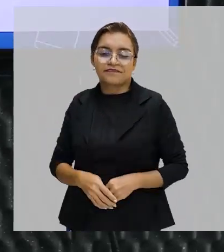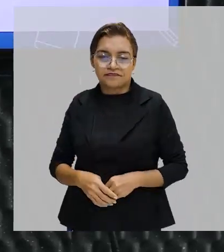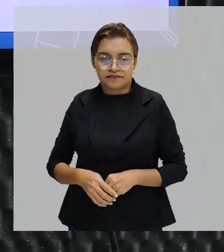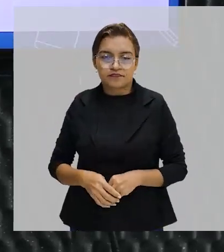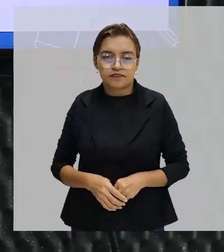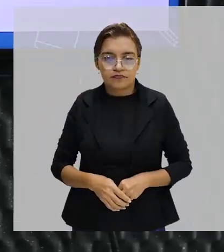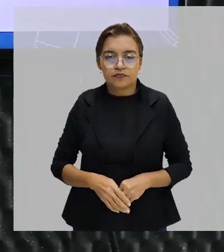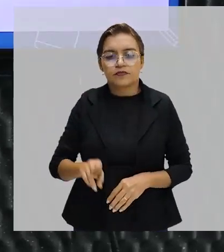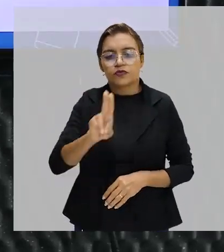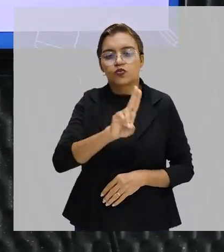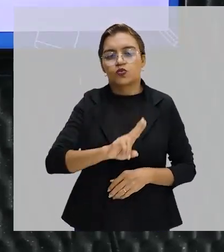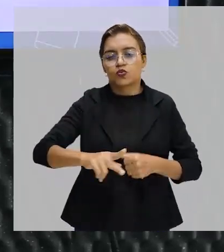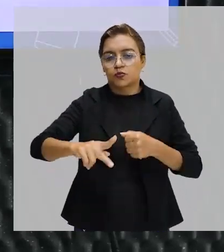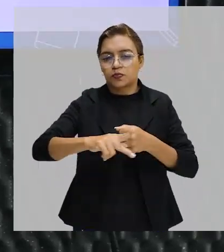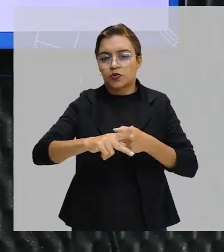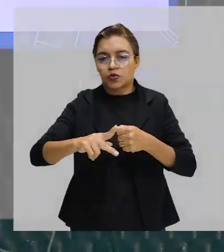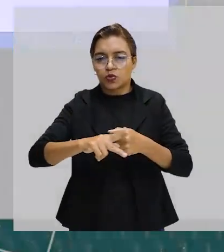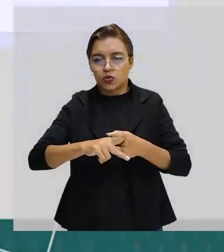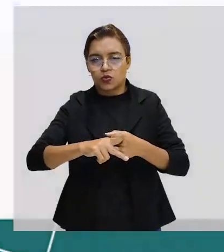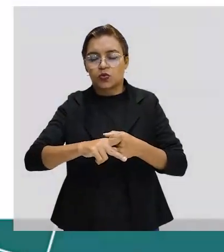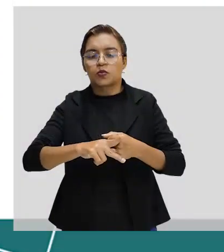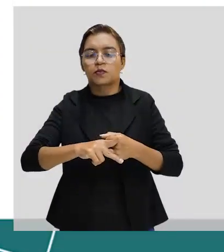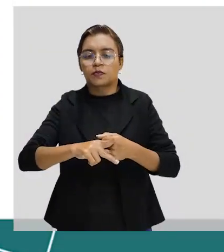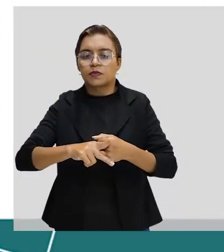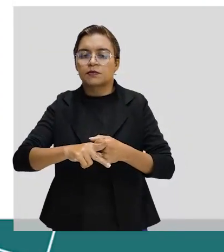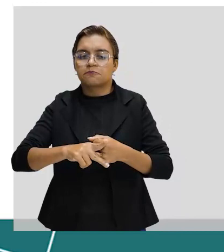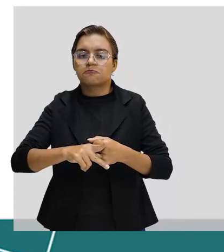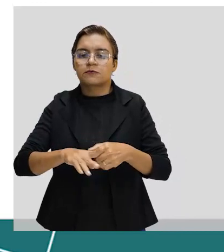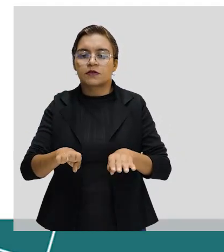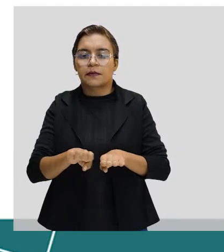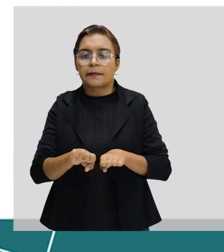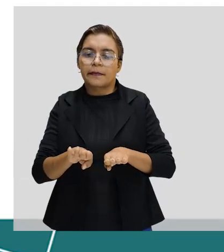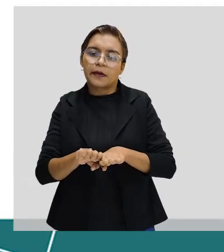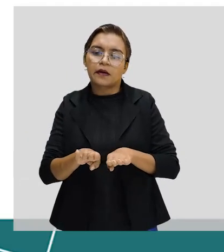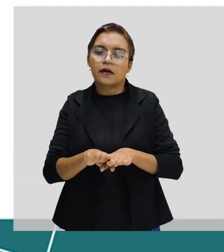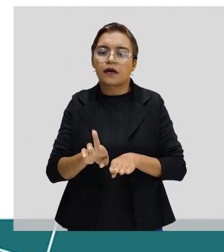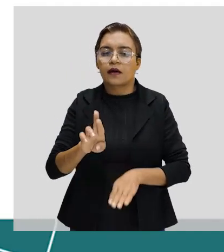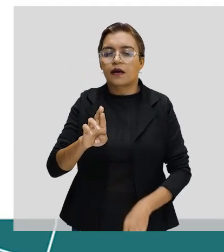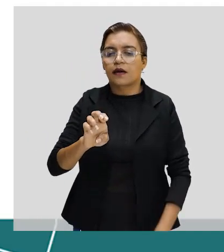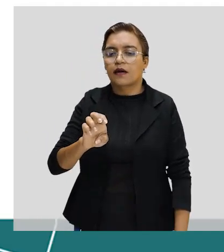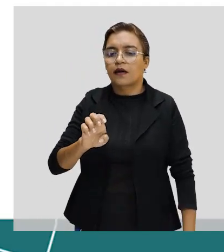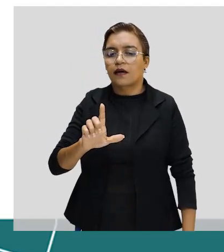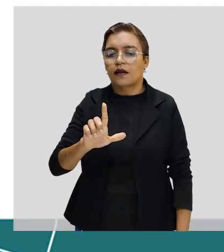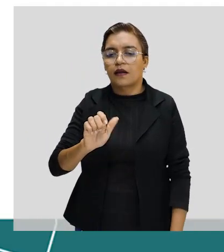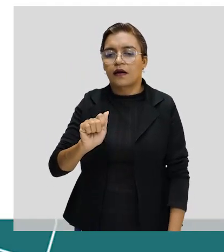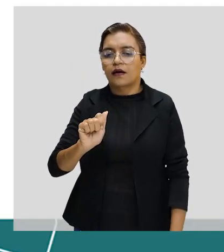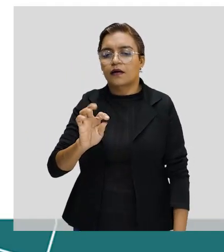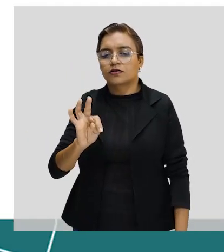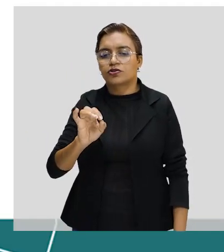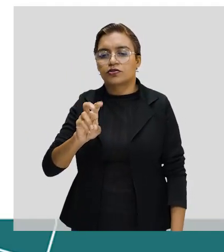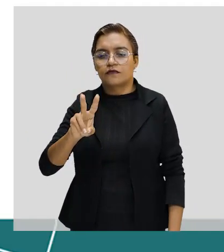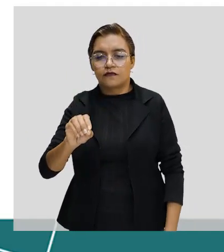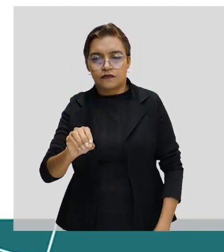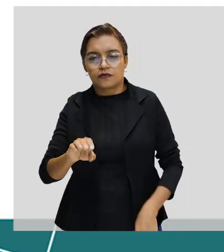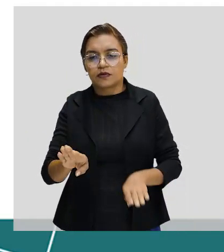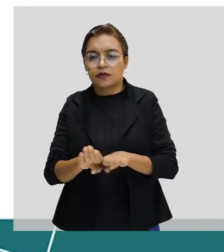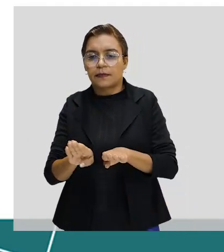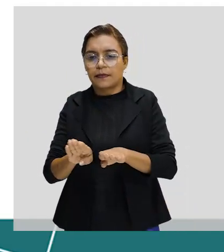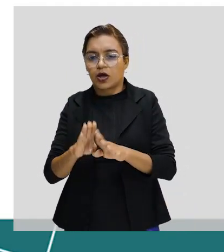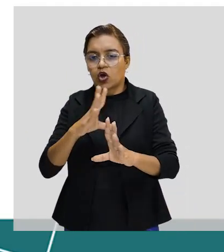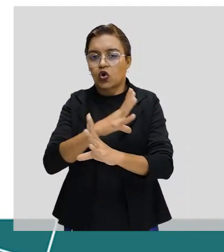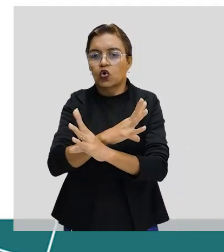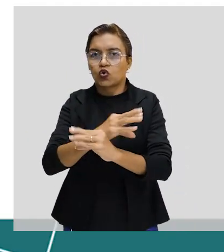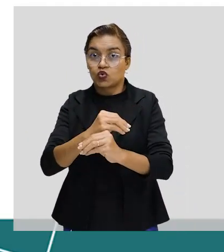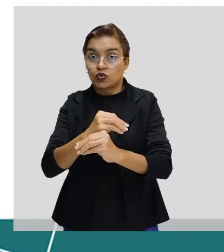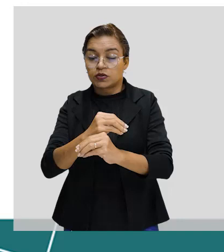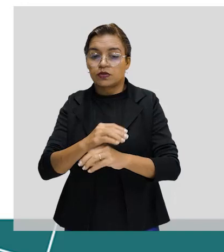O uso do pronome relativo e da conjunção integrante também causa bastante ambiguidade. Falei com a chefe que